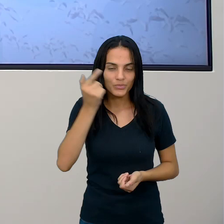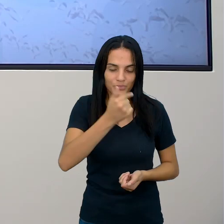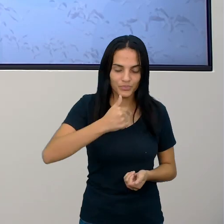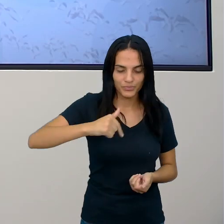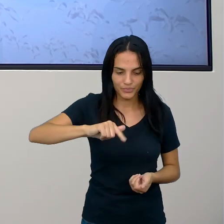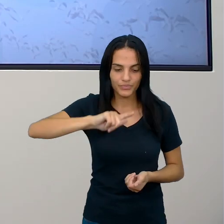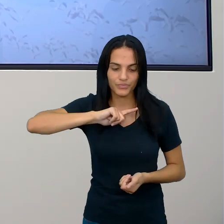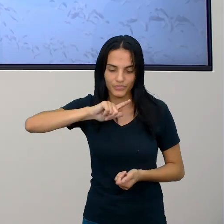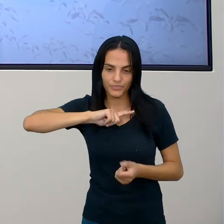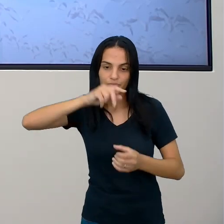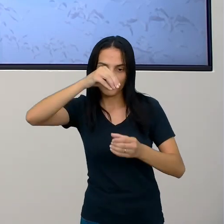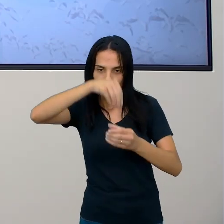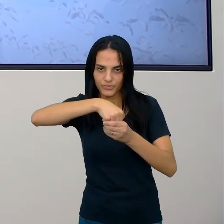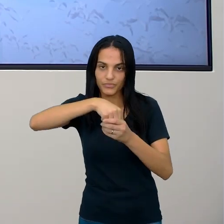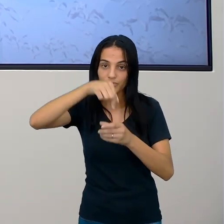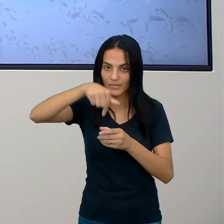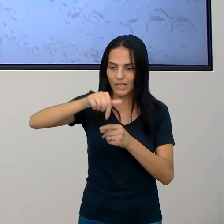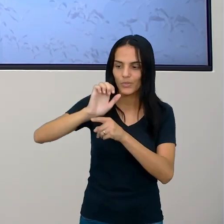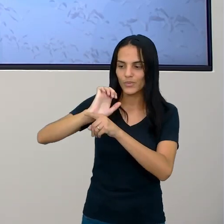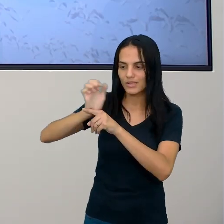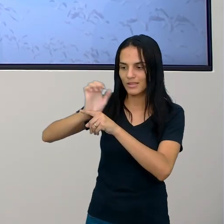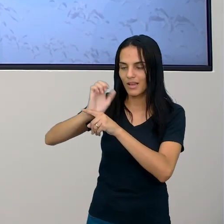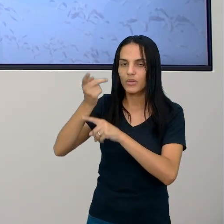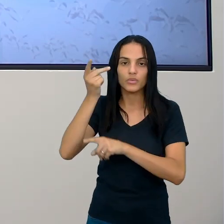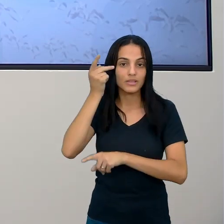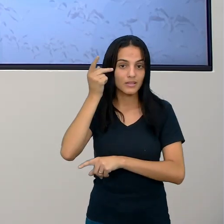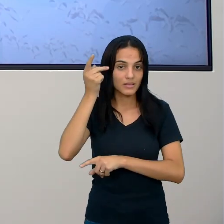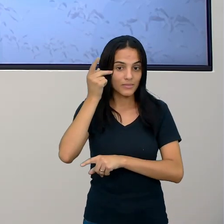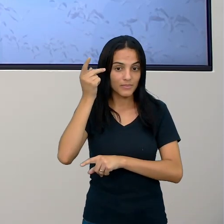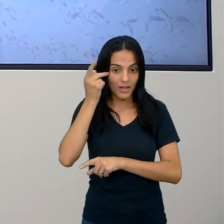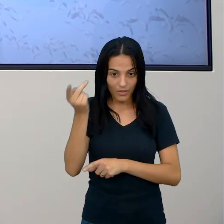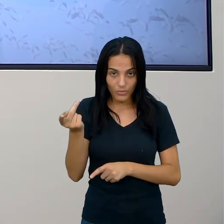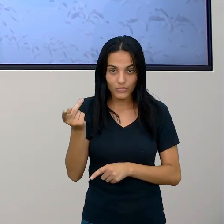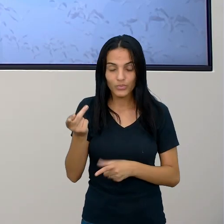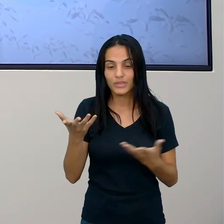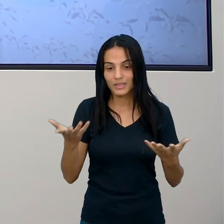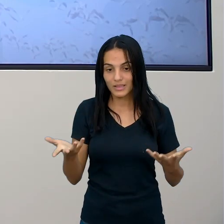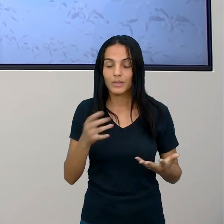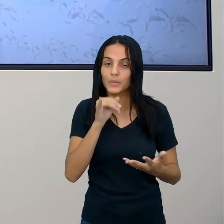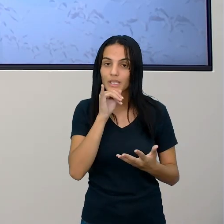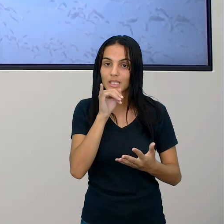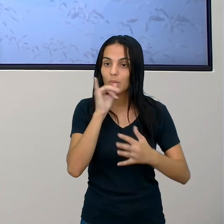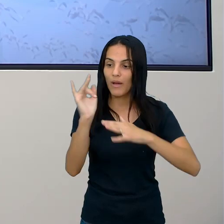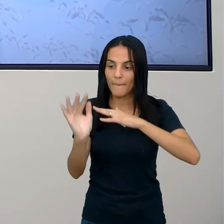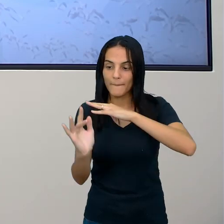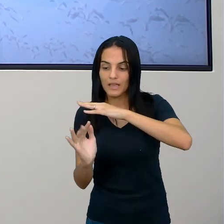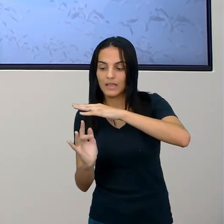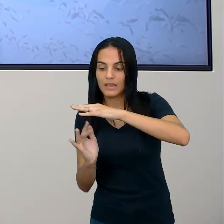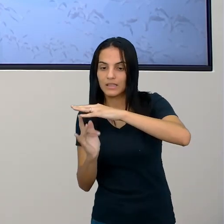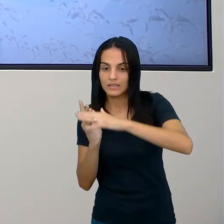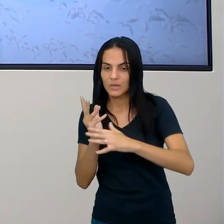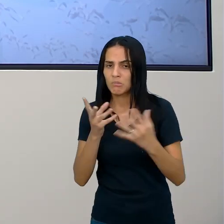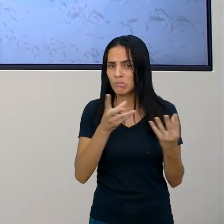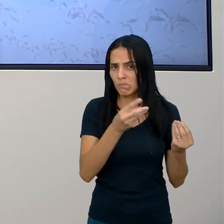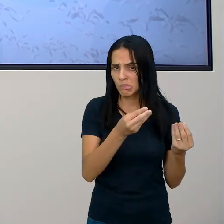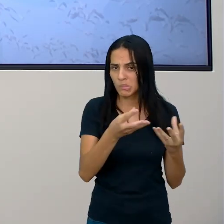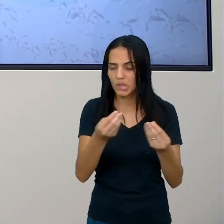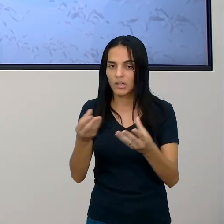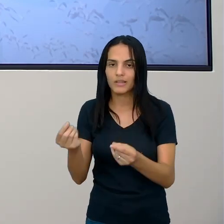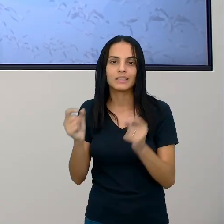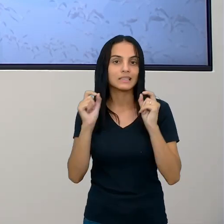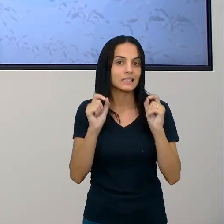aqui num estado, o estado de São Paulo, que recebeu a migração maciça